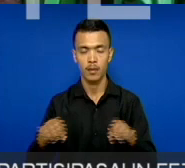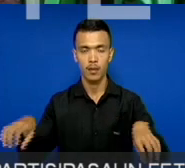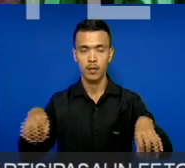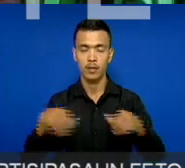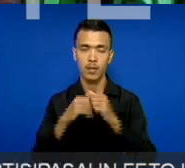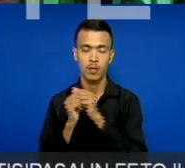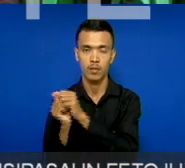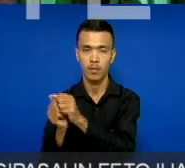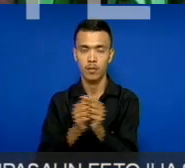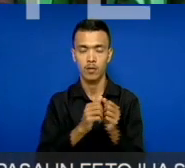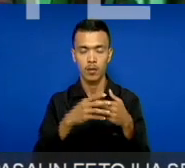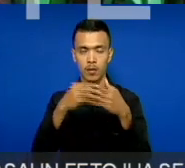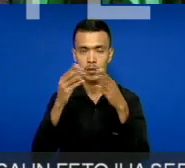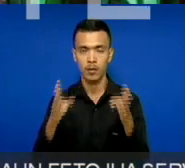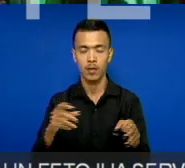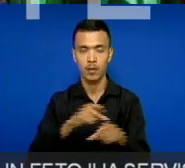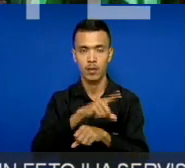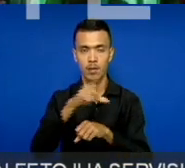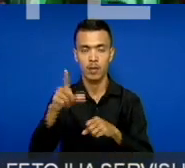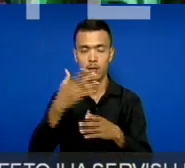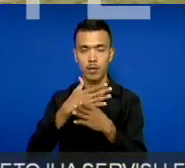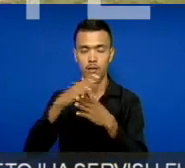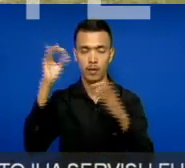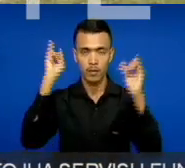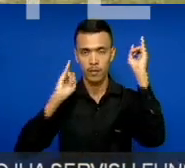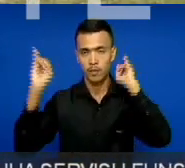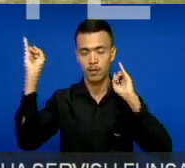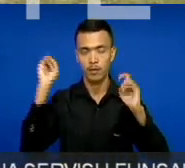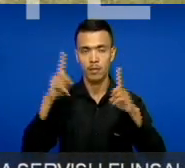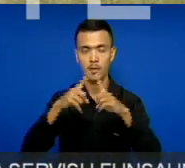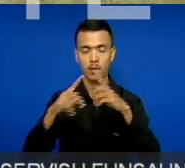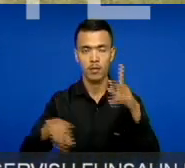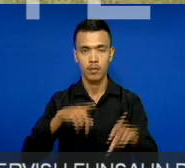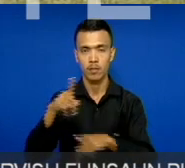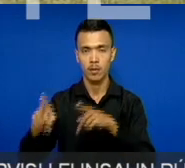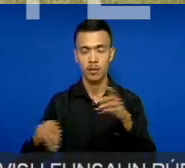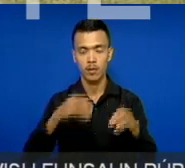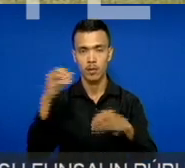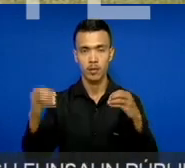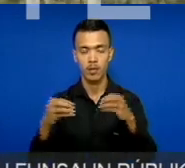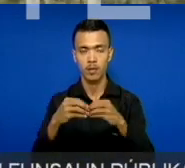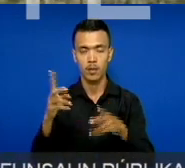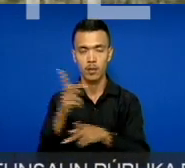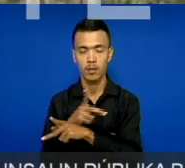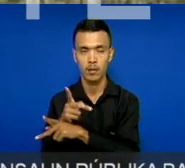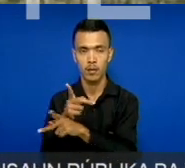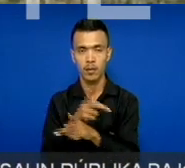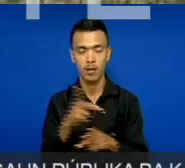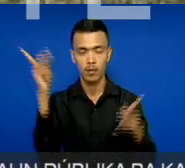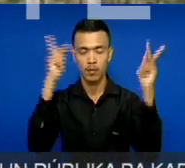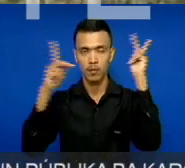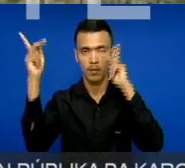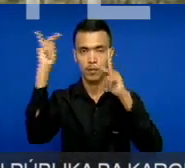com a autoridade local Sira codifaje informação para comunidade Sira com a prevenção conflito Vese ba governo tamba